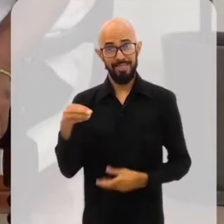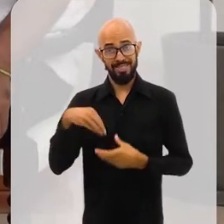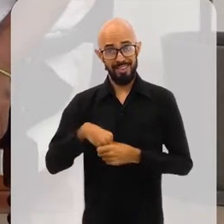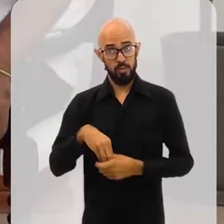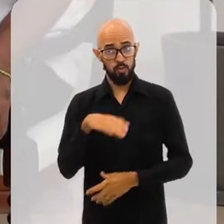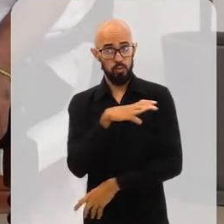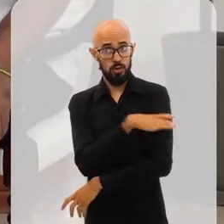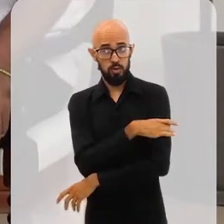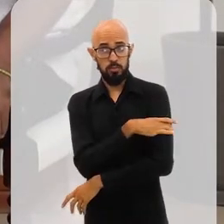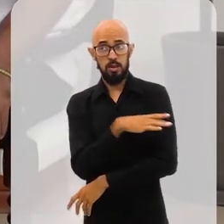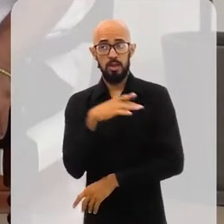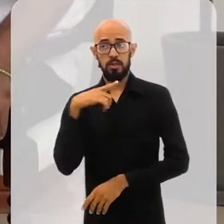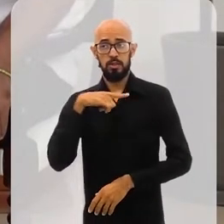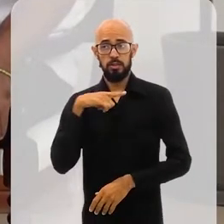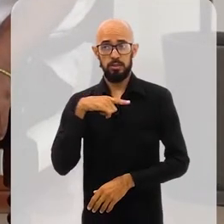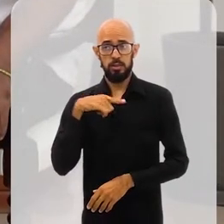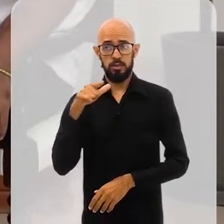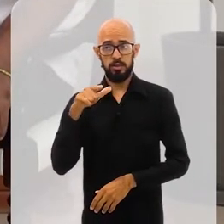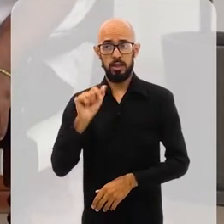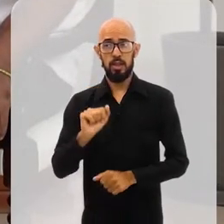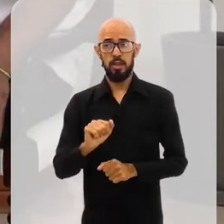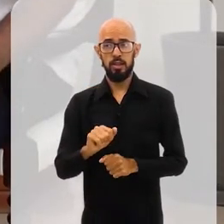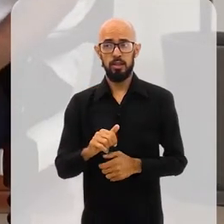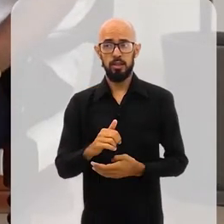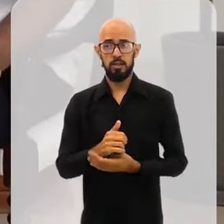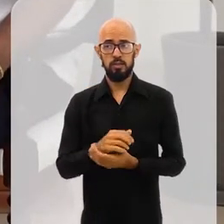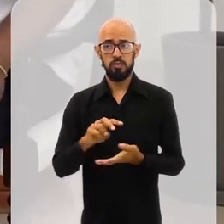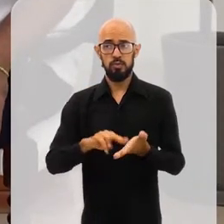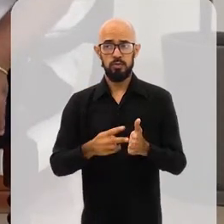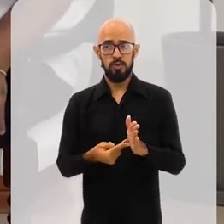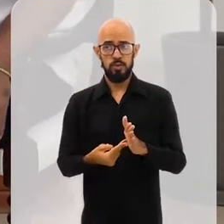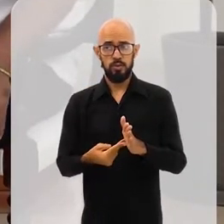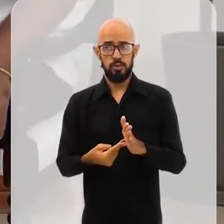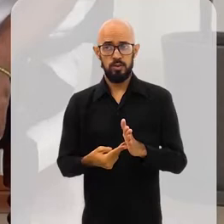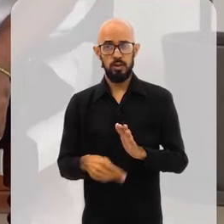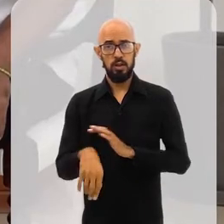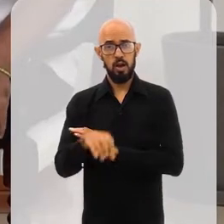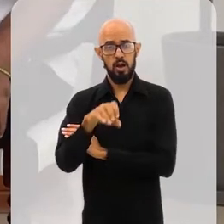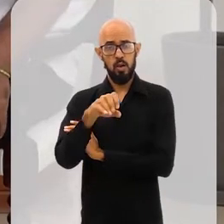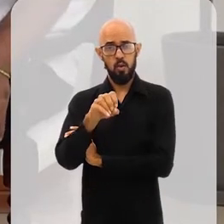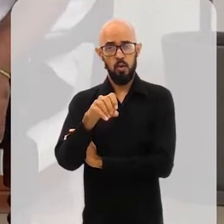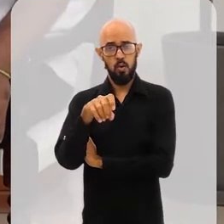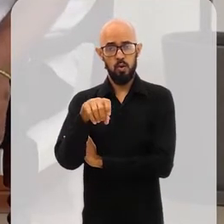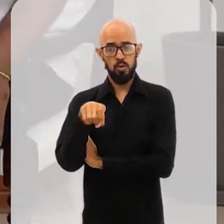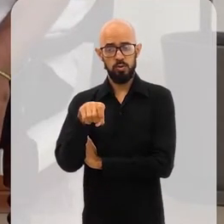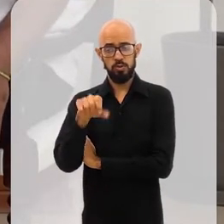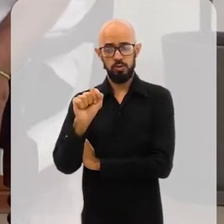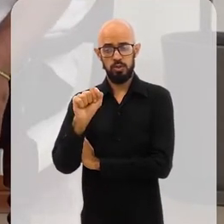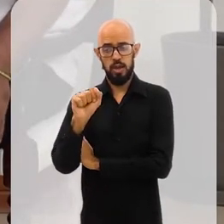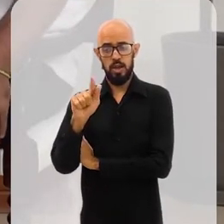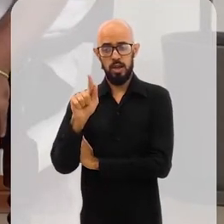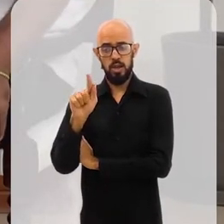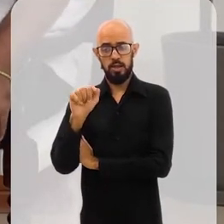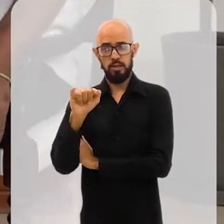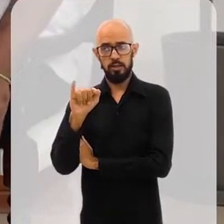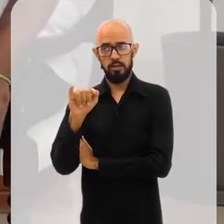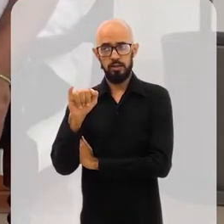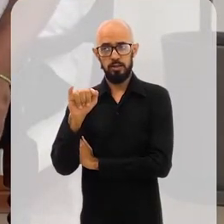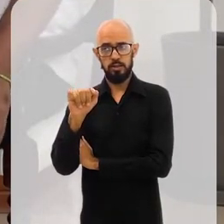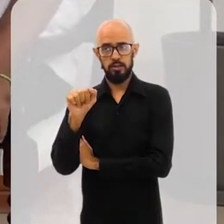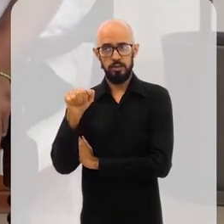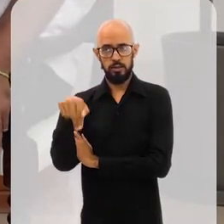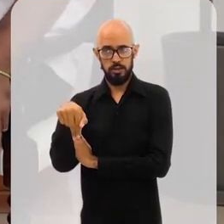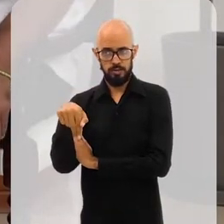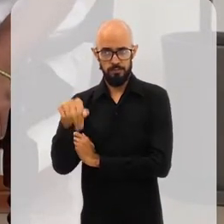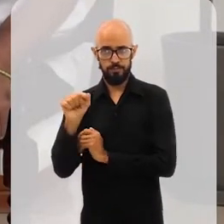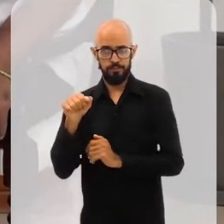Então, dentro do candomblé o No seu Candomblé ele é significado. chamado de No Xaguiã. Oxaguiã. É, Xaguiã, um orixá Achei